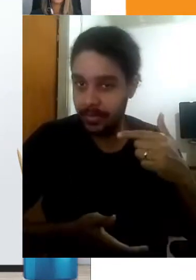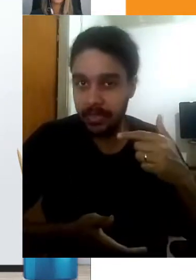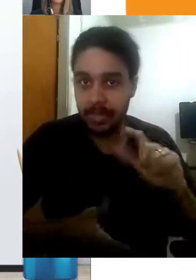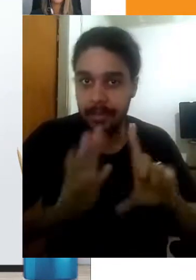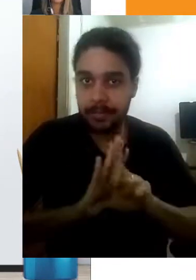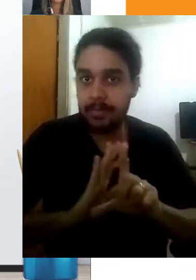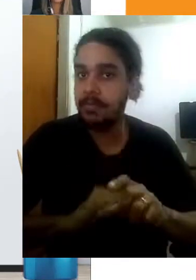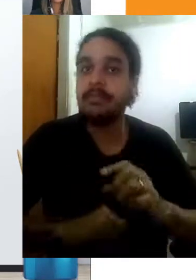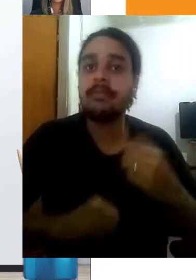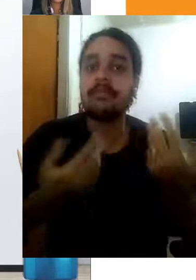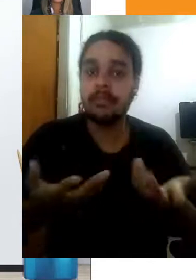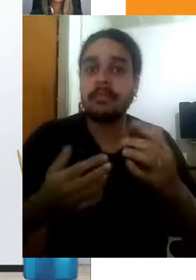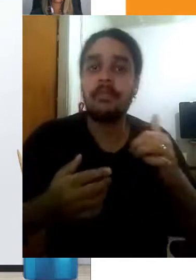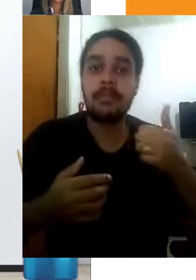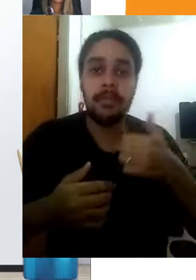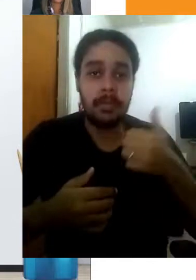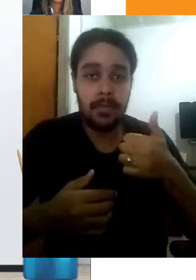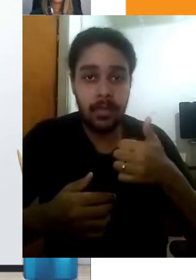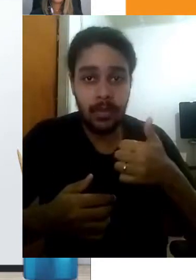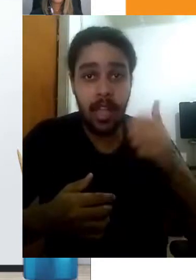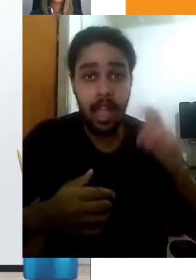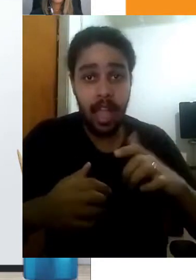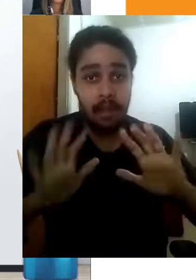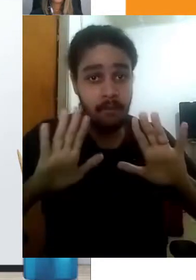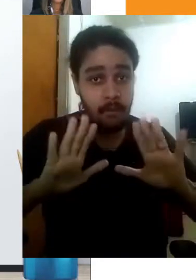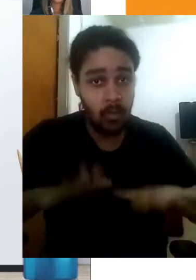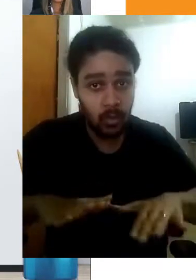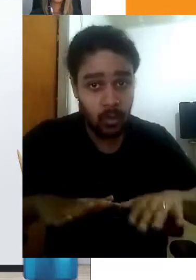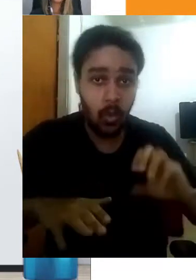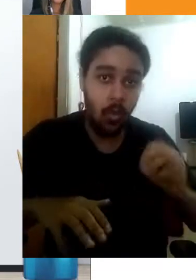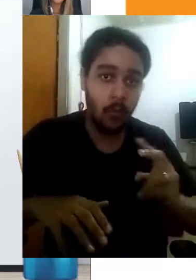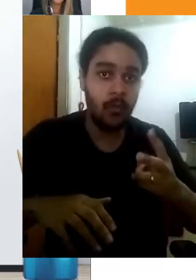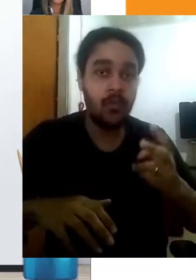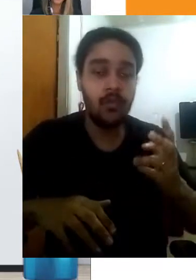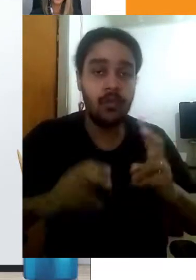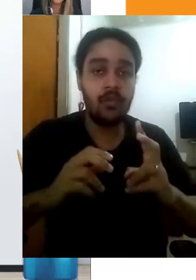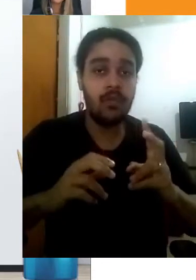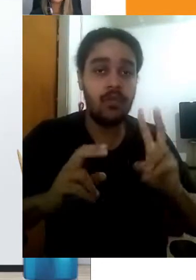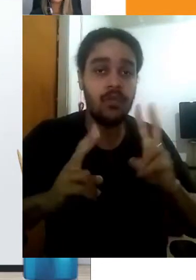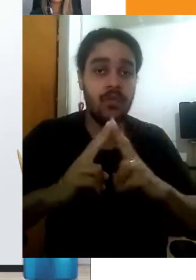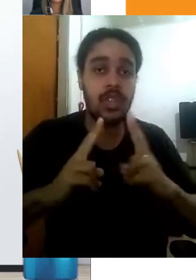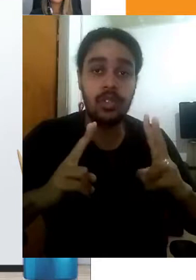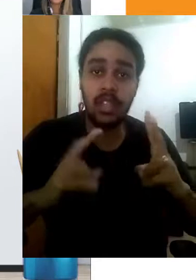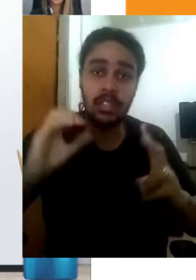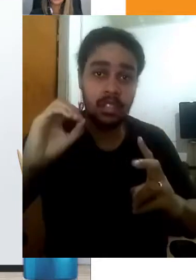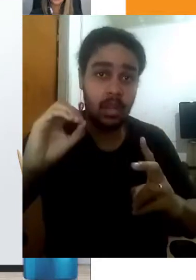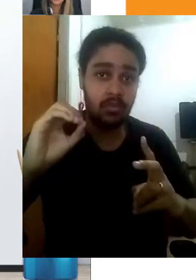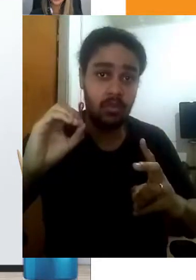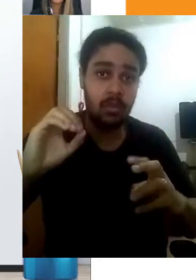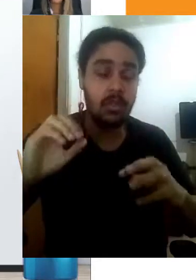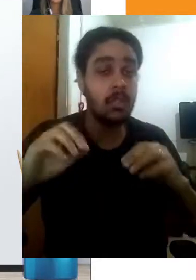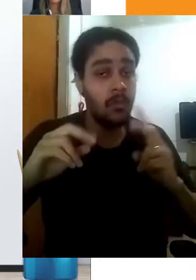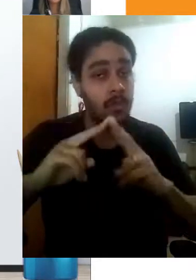Implicações da segunda lei de Newton são: o primeiro caso é repouso e velocidade nula. Significa que a velocidade